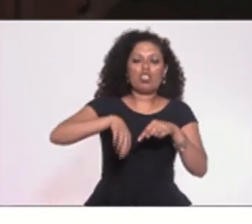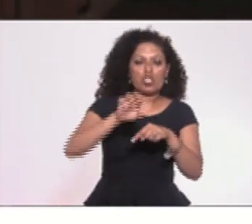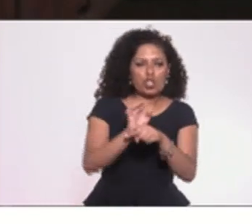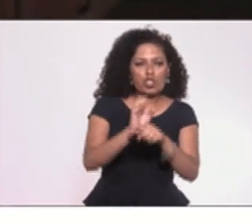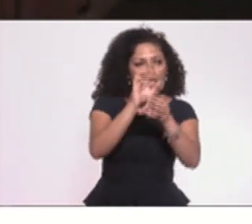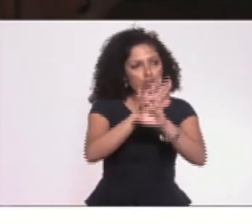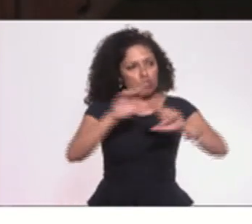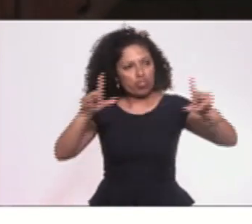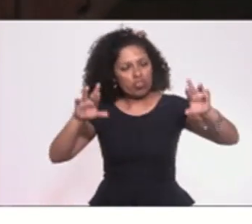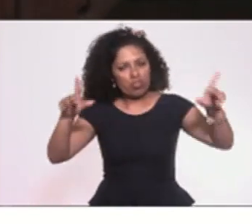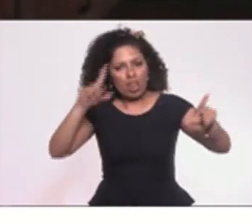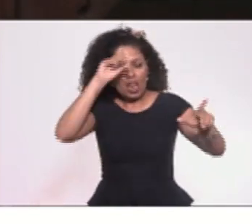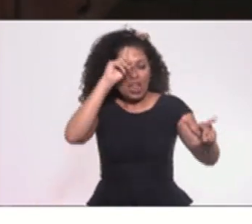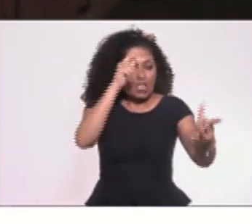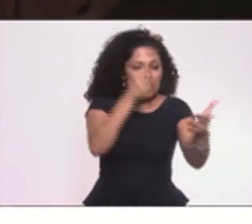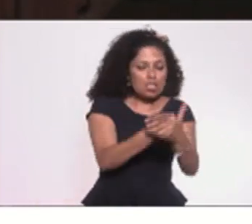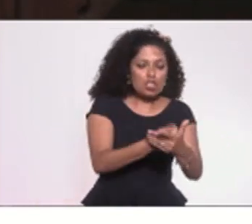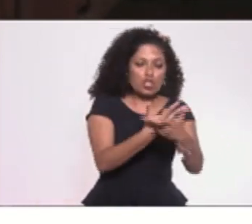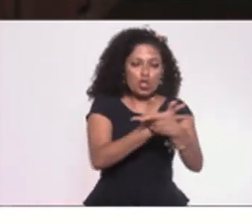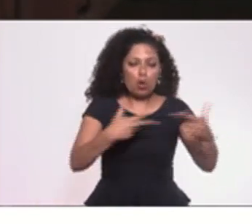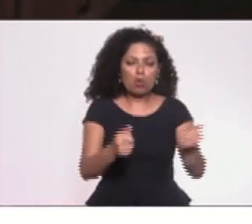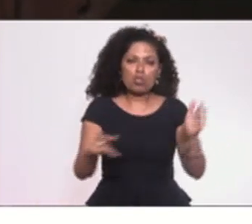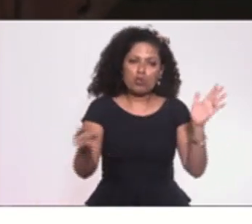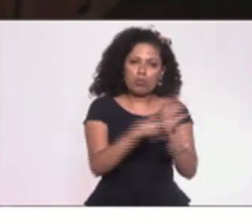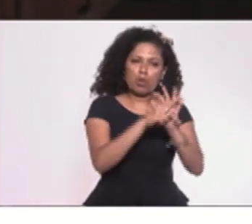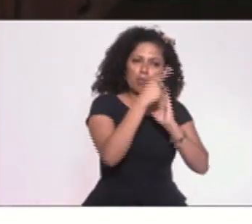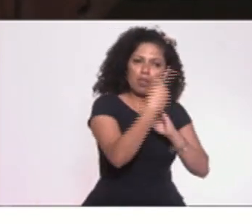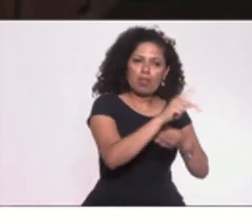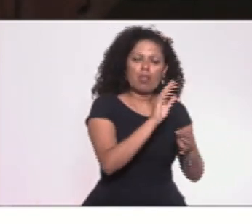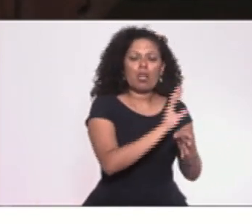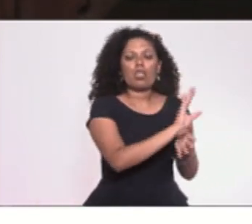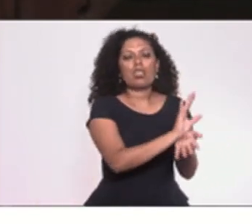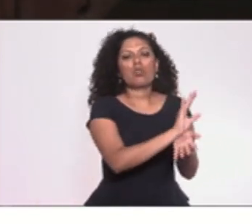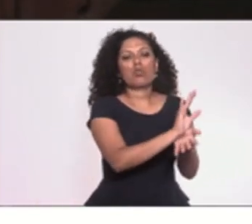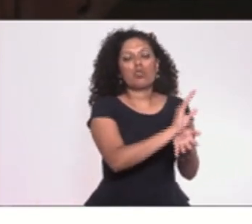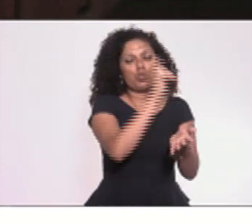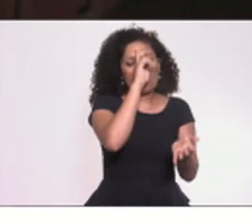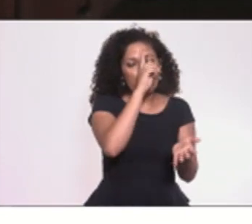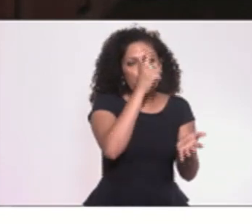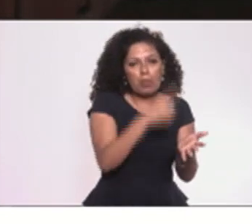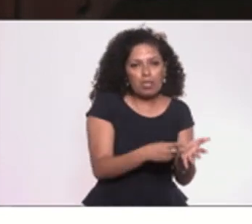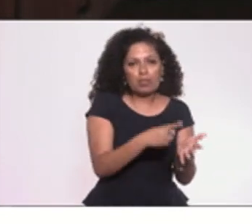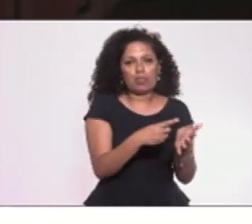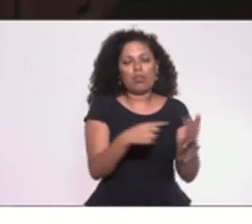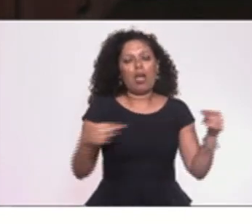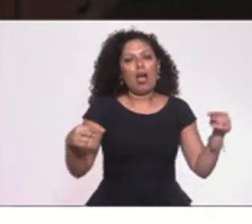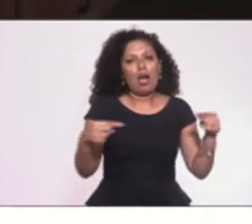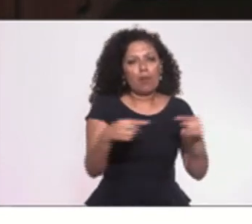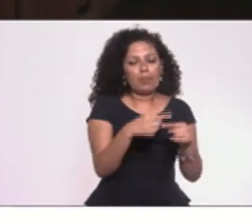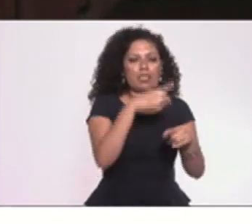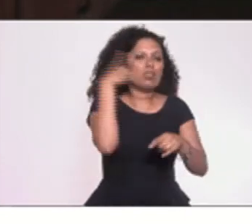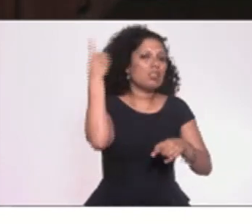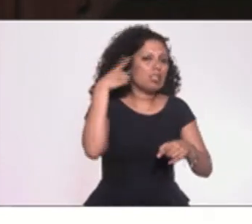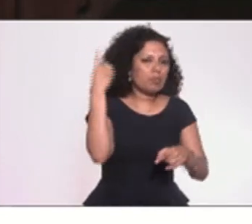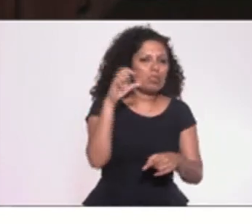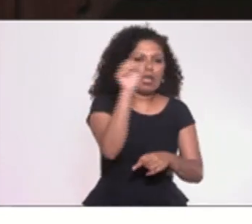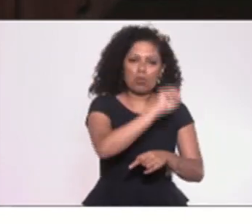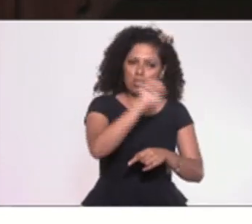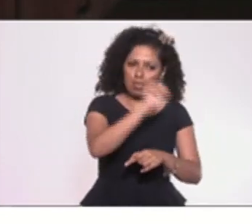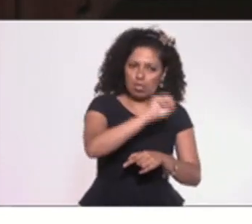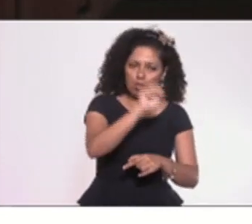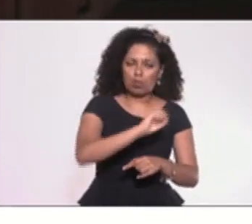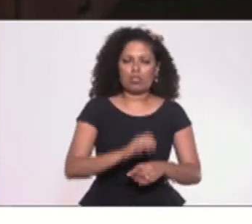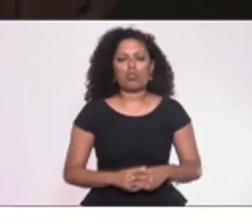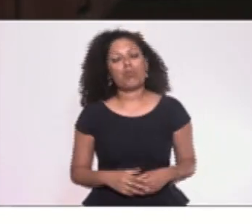estaduais aquilo que a Constituição Federal determinava para deputados e